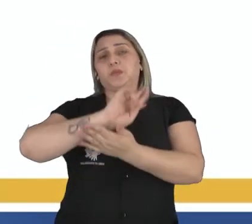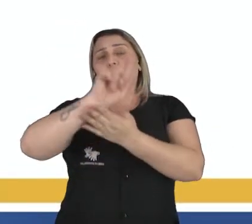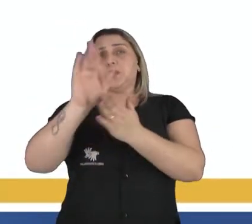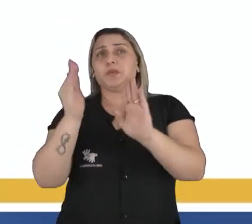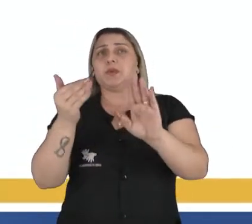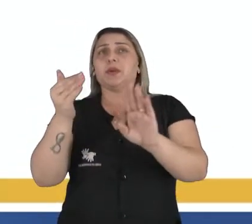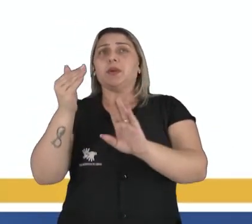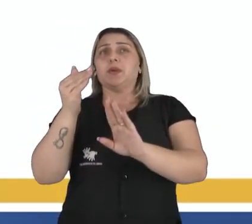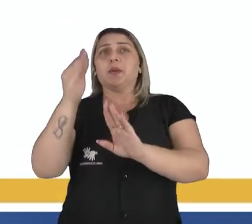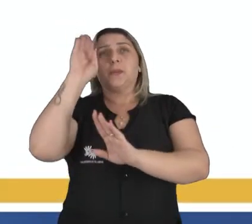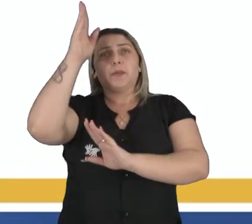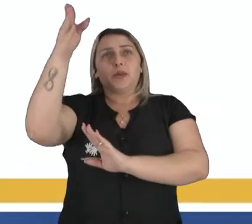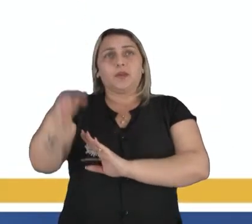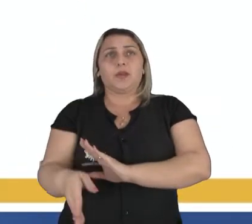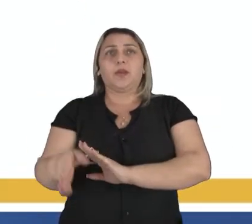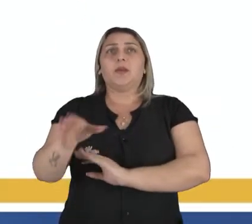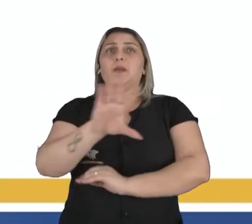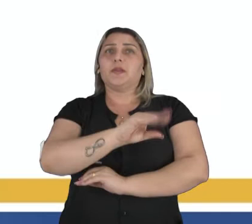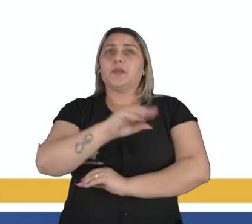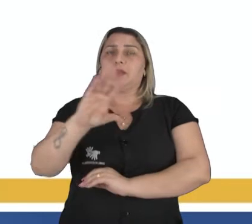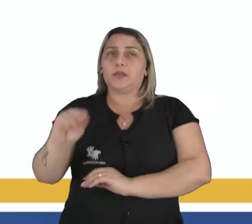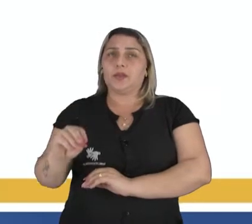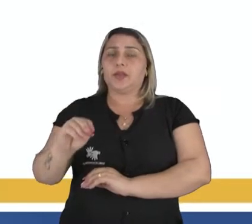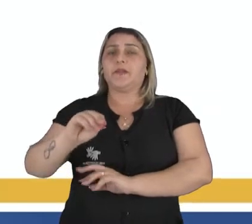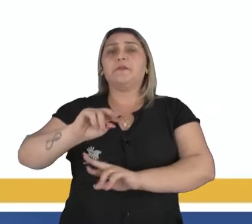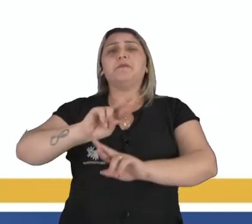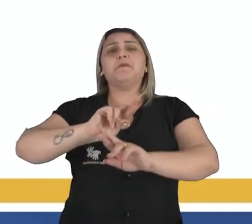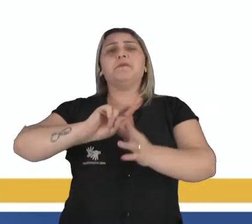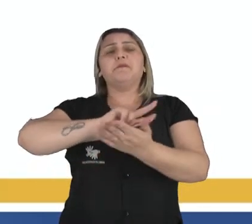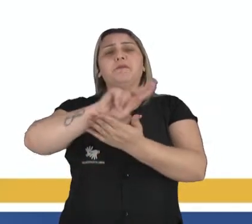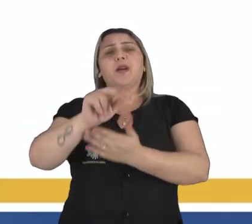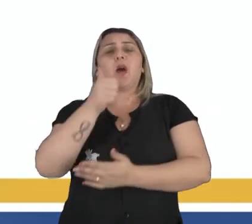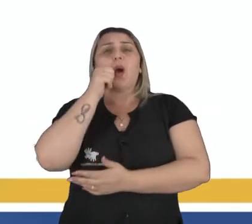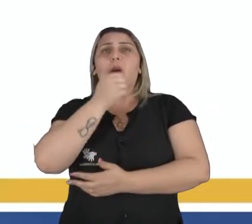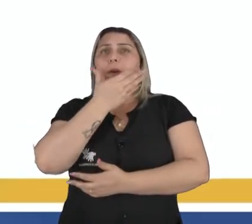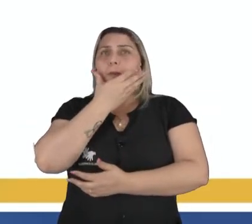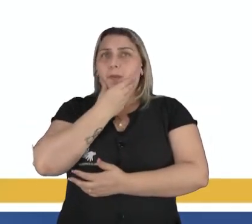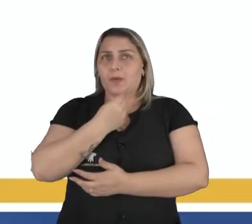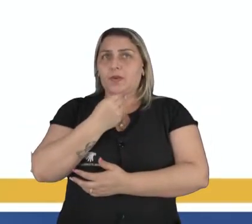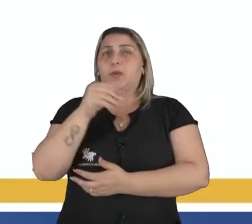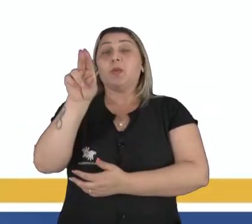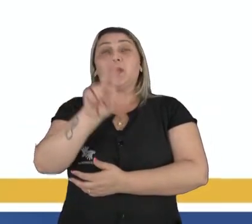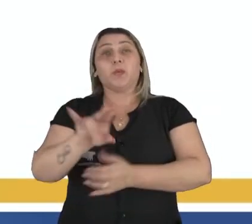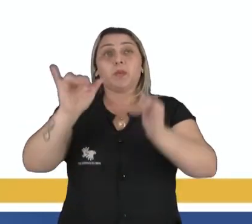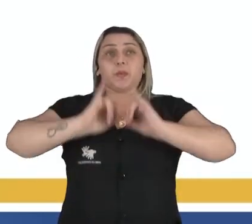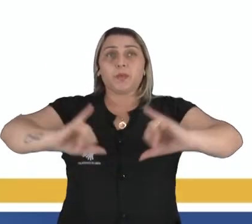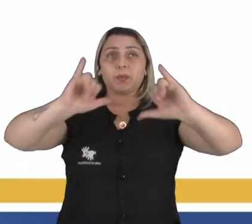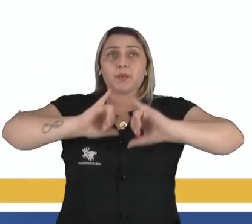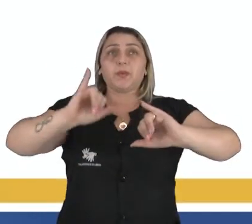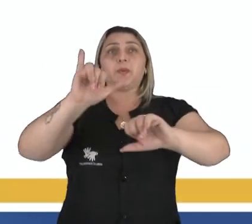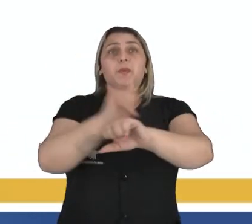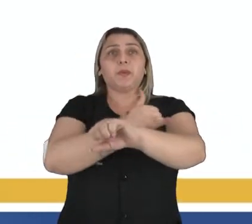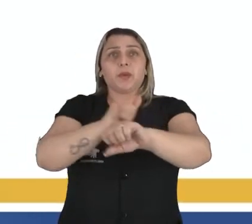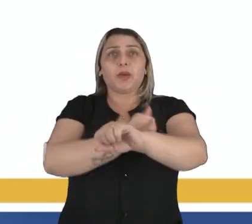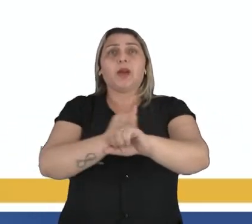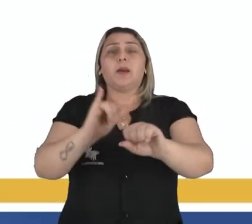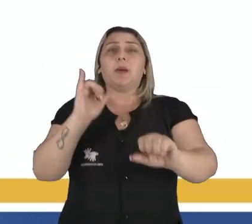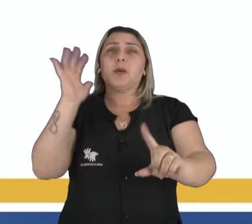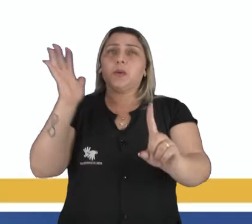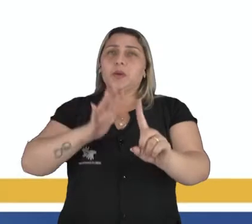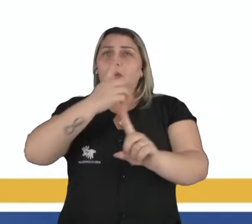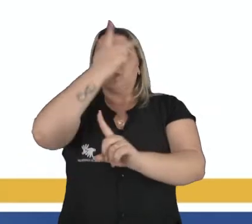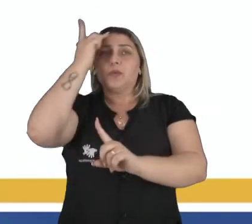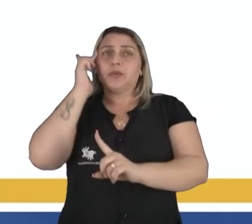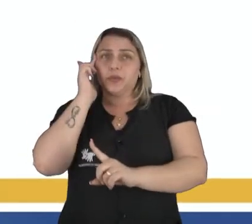e principalmente a massa de adolescente de ambos os gêneros a publicidade utilizar utiliza estratégias para